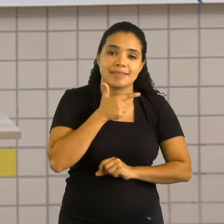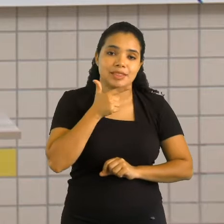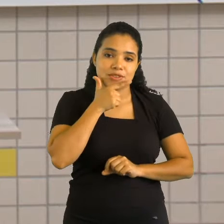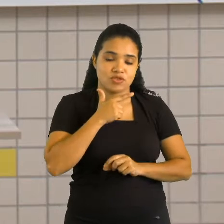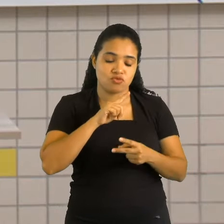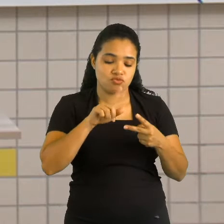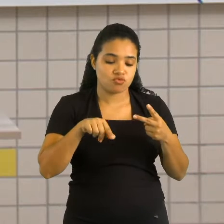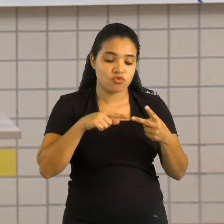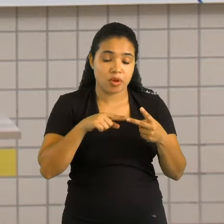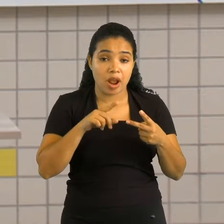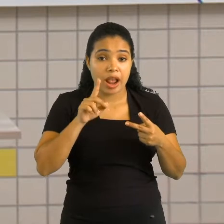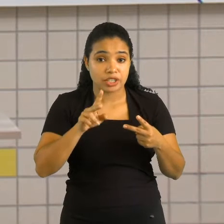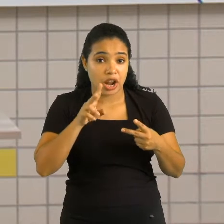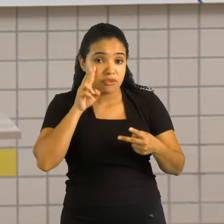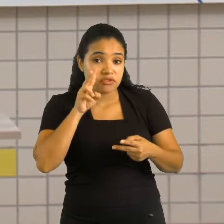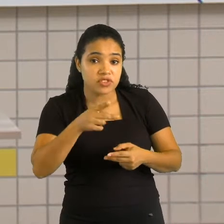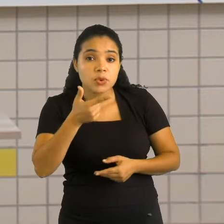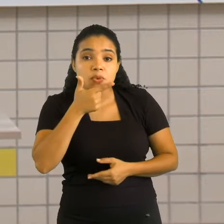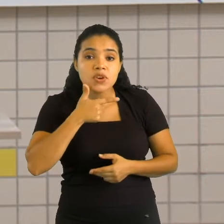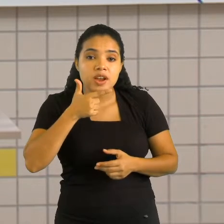Quem já observou um queijo?